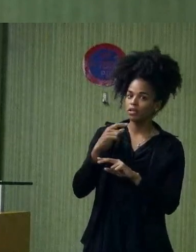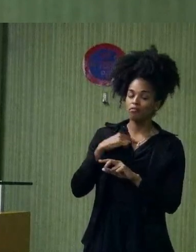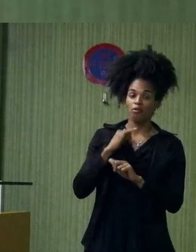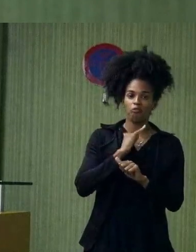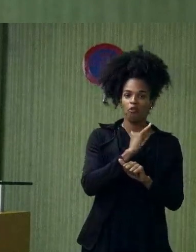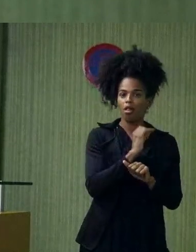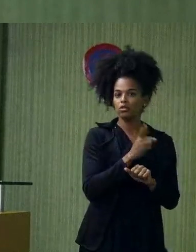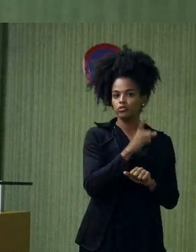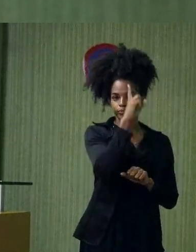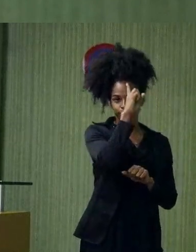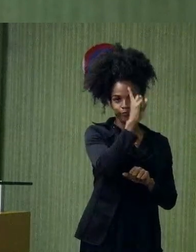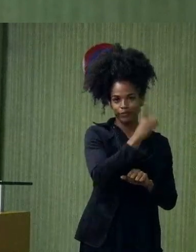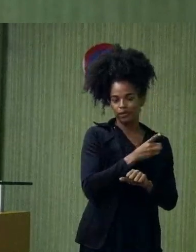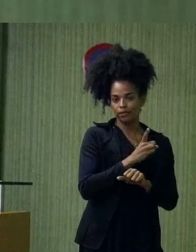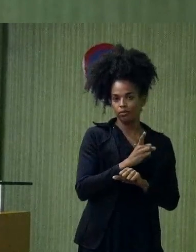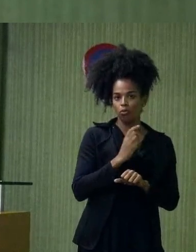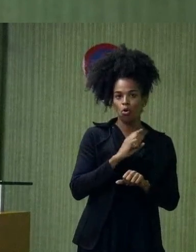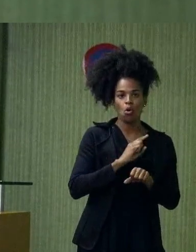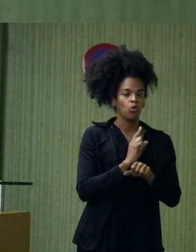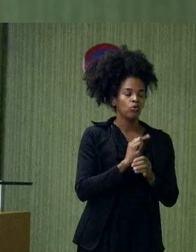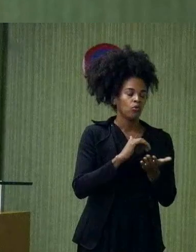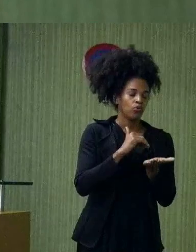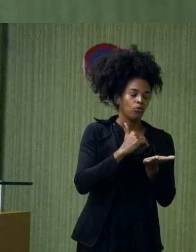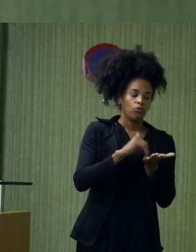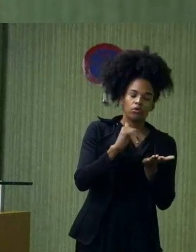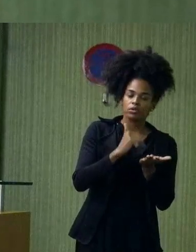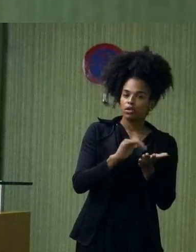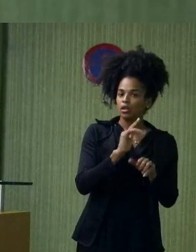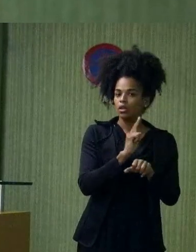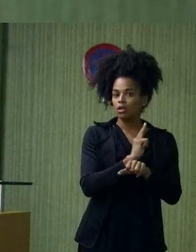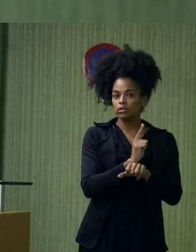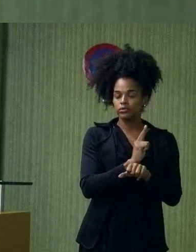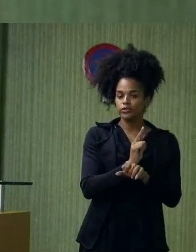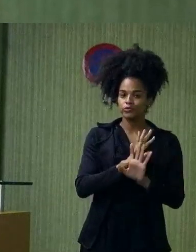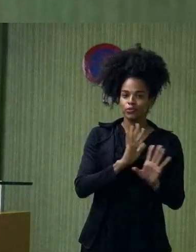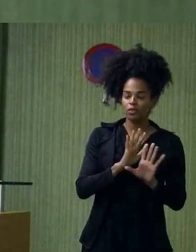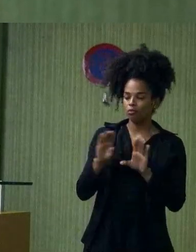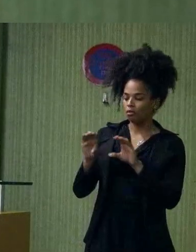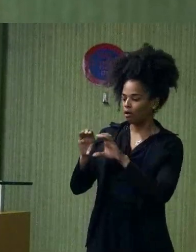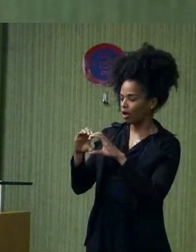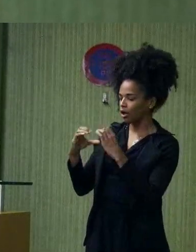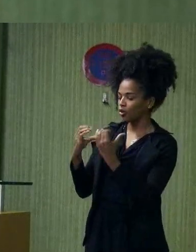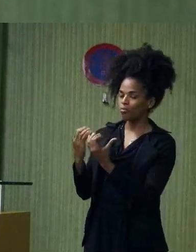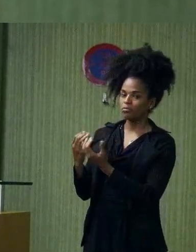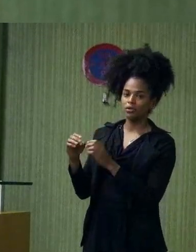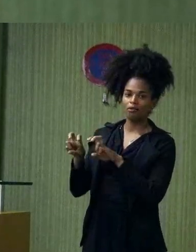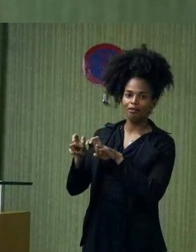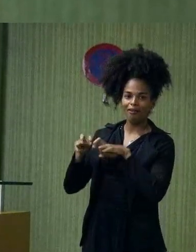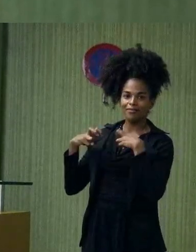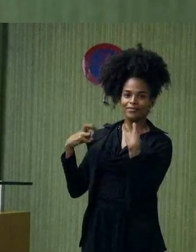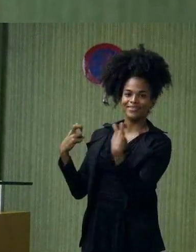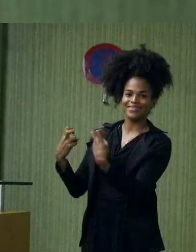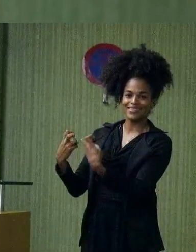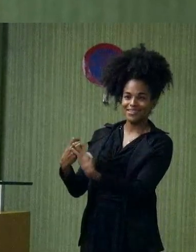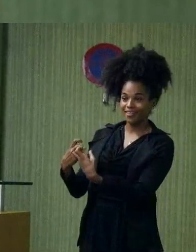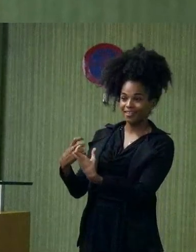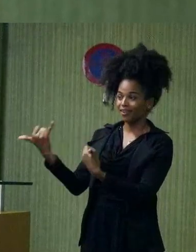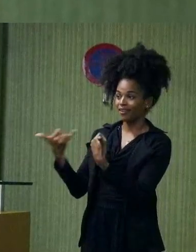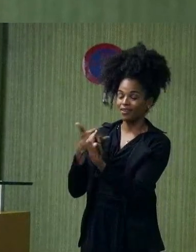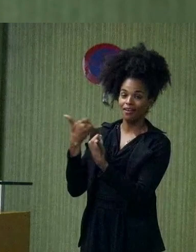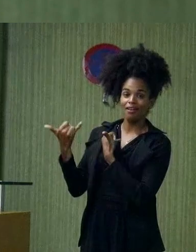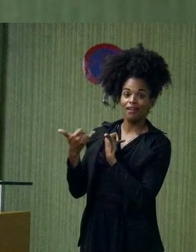com diretor você nem com secretário você vai falar com a comunidade toda que vem fazer várias reclamações para o